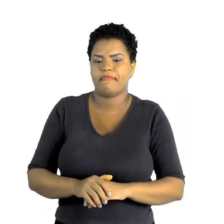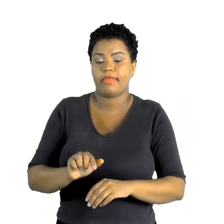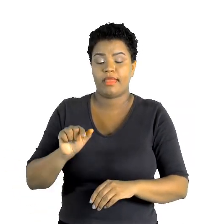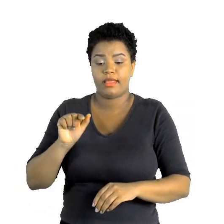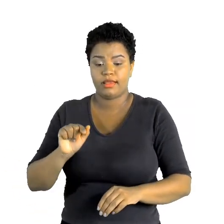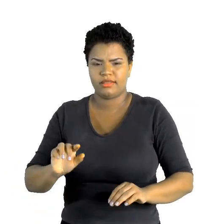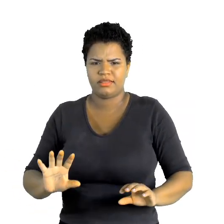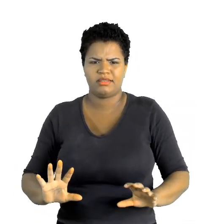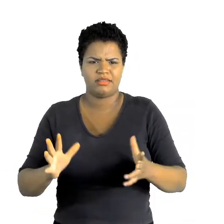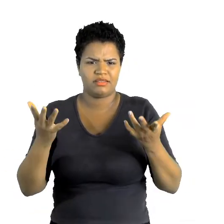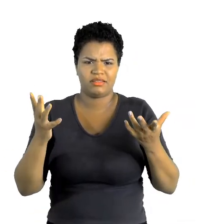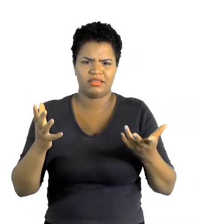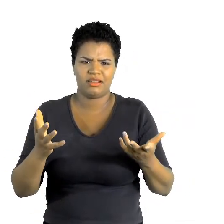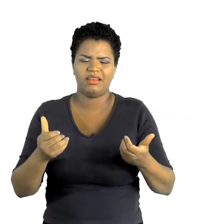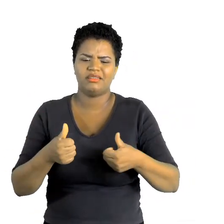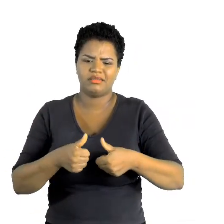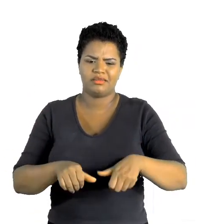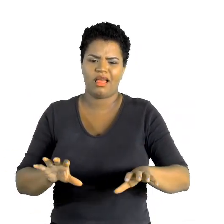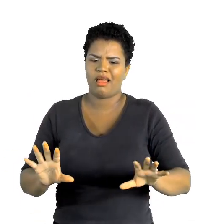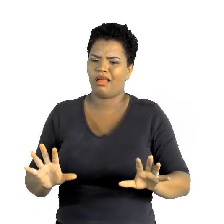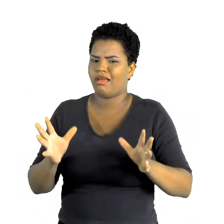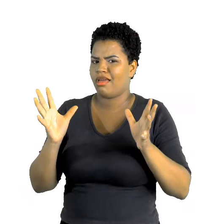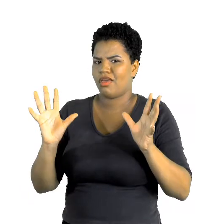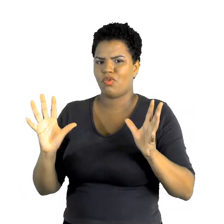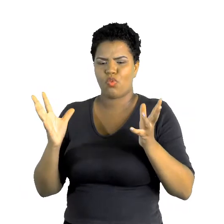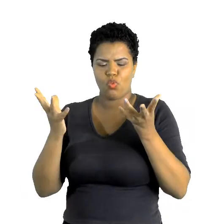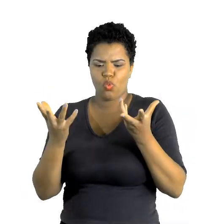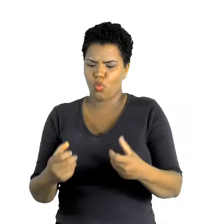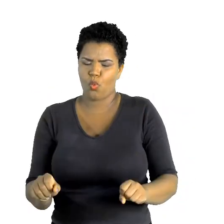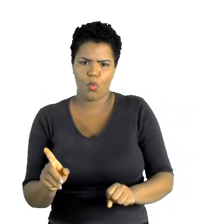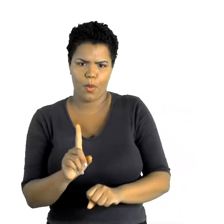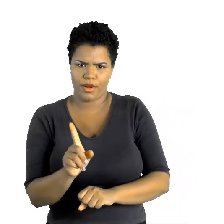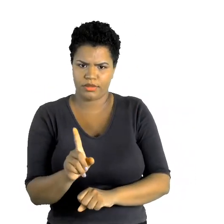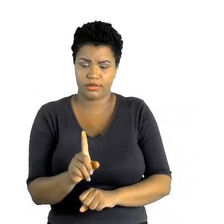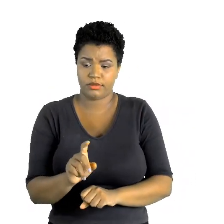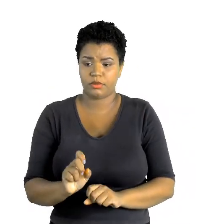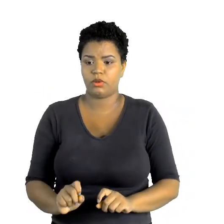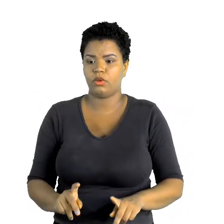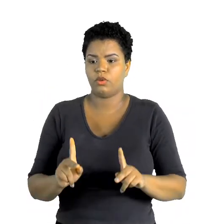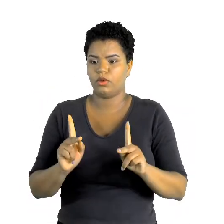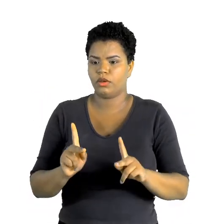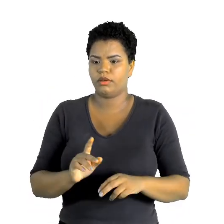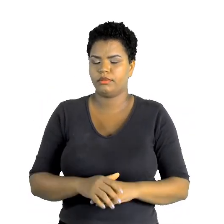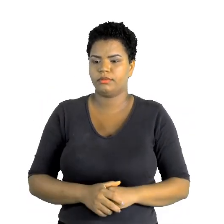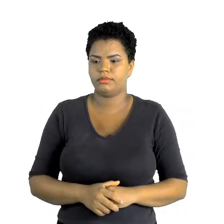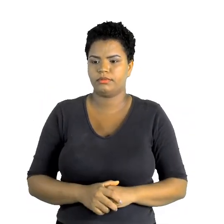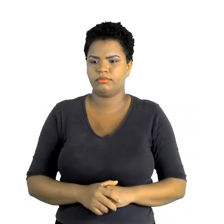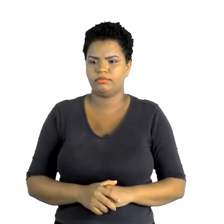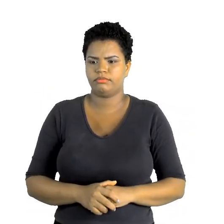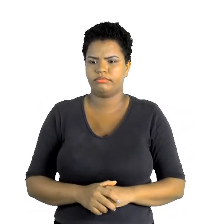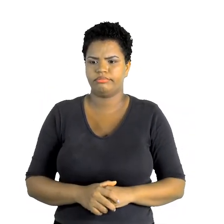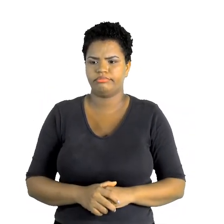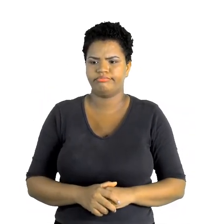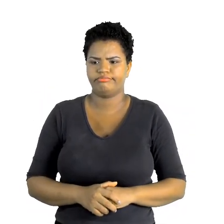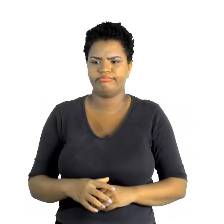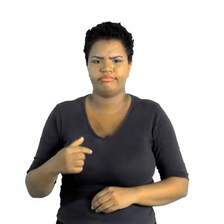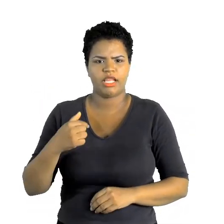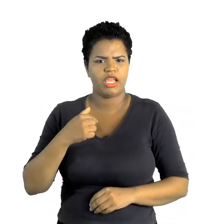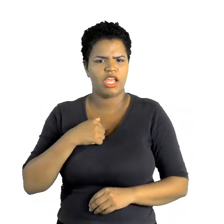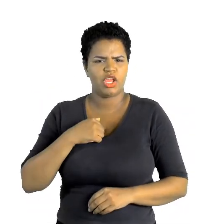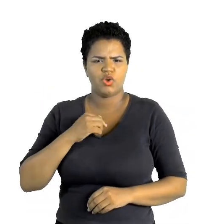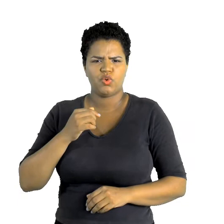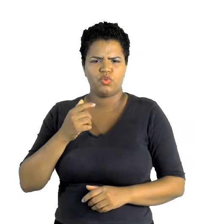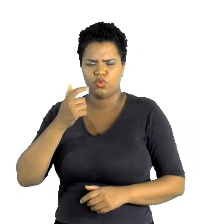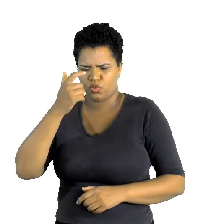está inaceitável. Ok, guys? I'm not unhappy. I'm not unhappy. Eu não sou infeliz, eu não